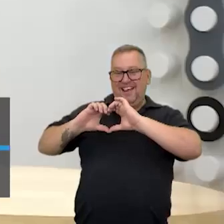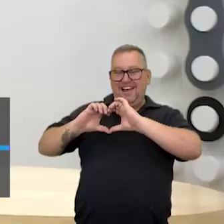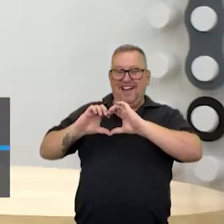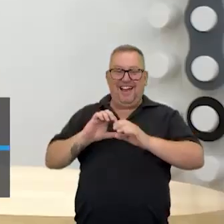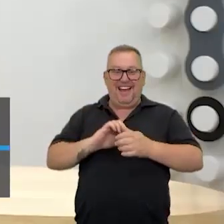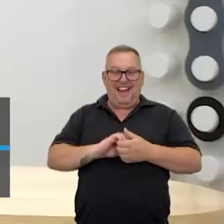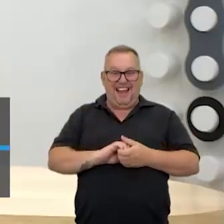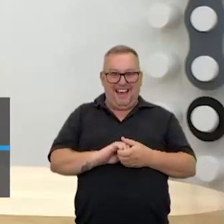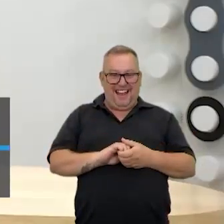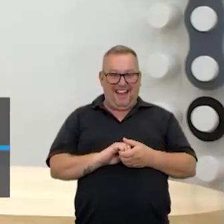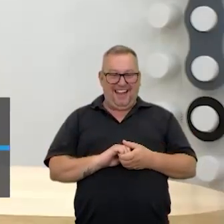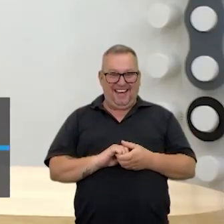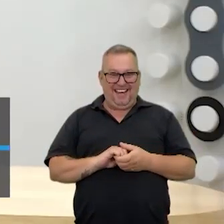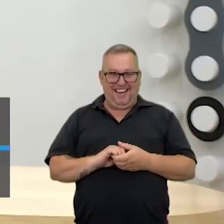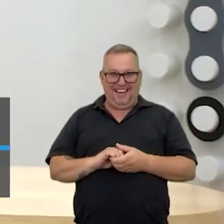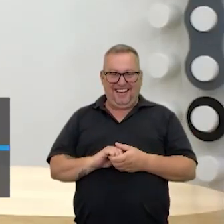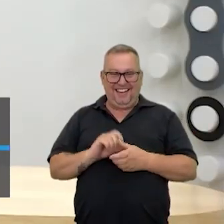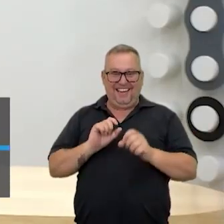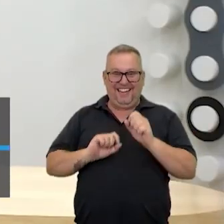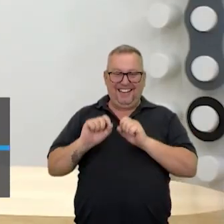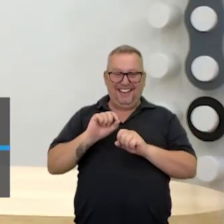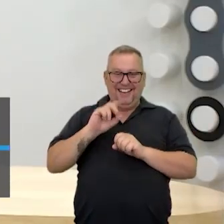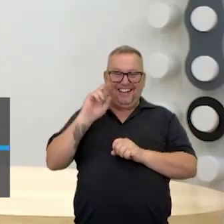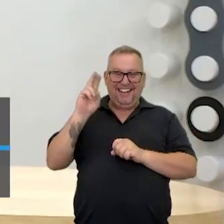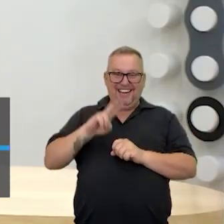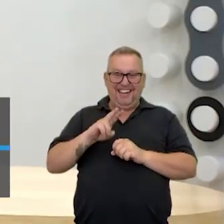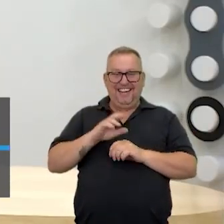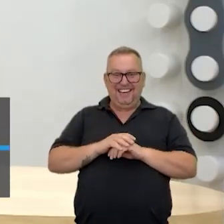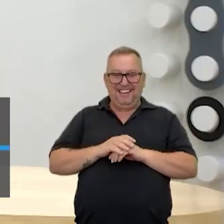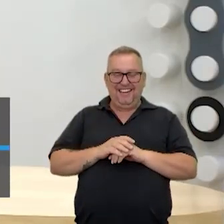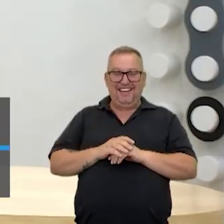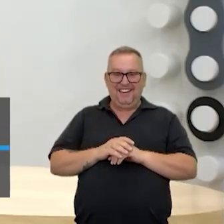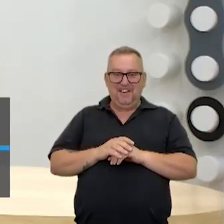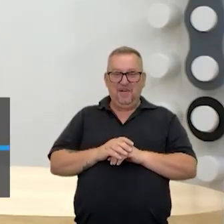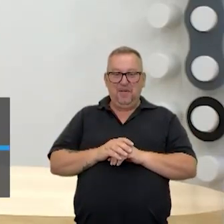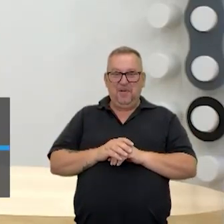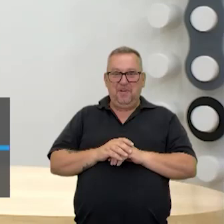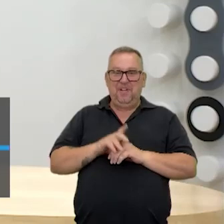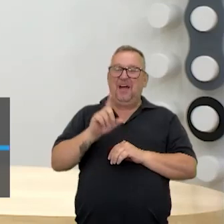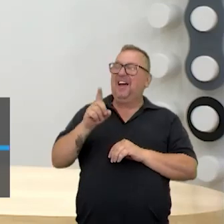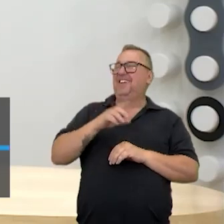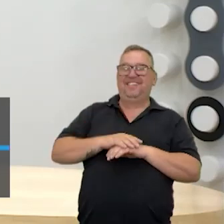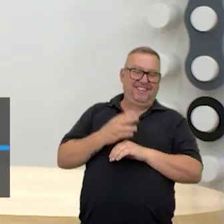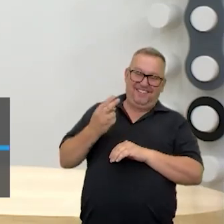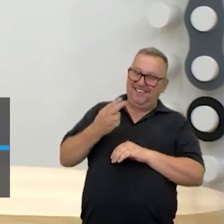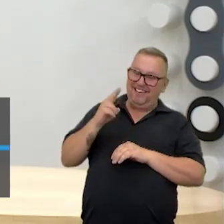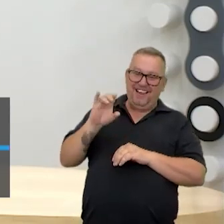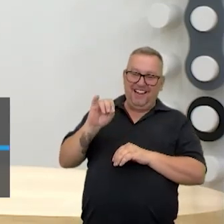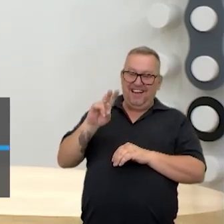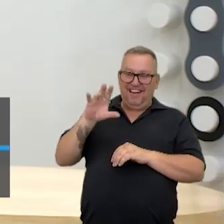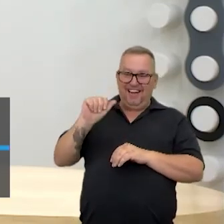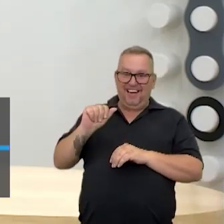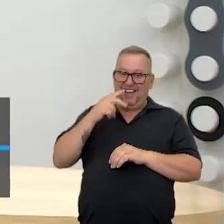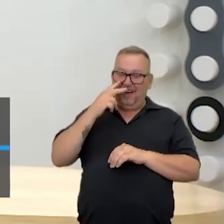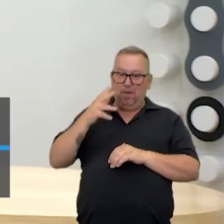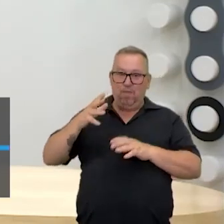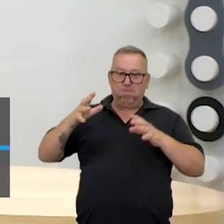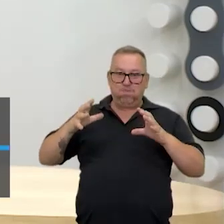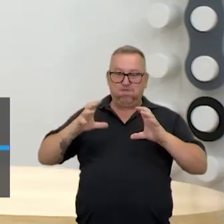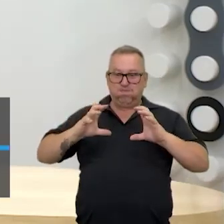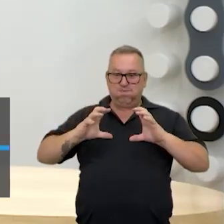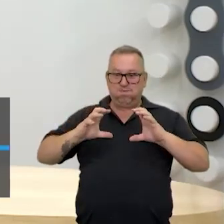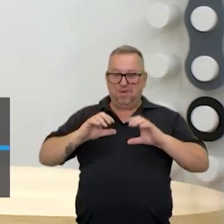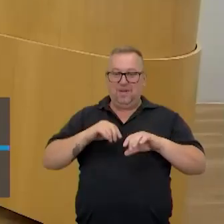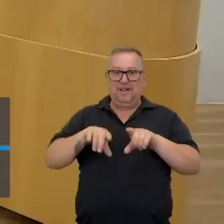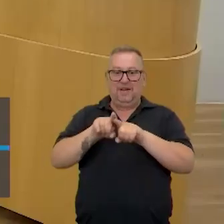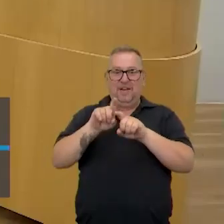ruim, hein? Pelo amor de Deus. Esse dá... Ô, Ivan, esse aí, pelo amor de Deus, hein? Nossa, e ela deu os parabéns aí